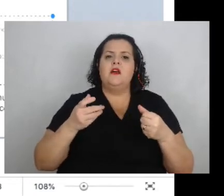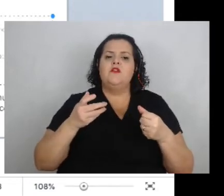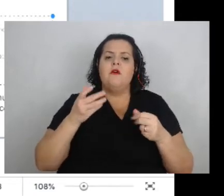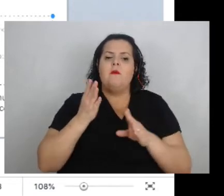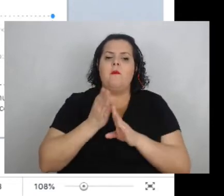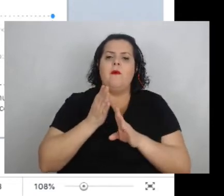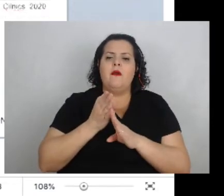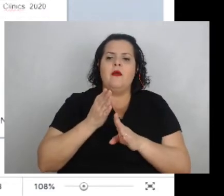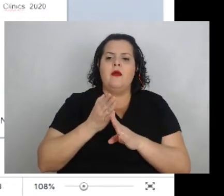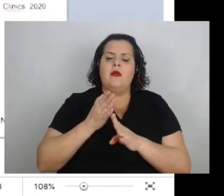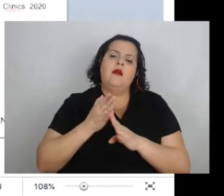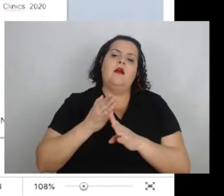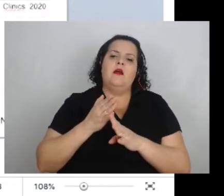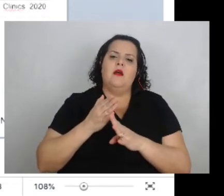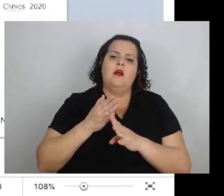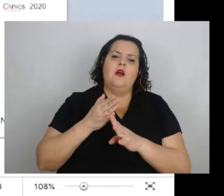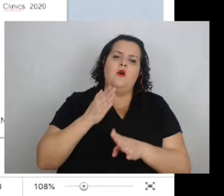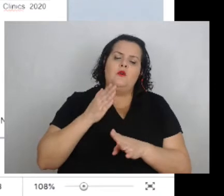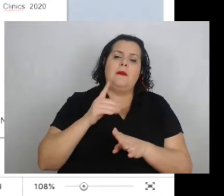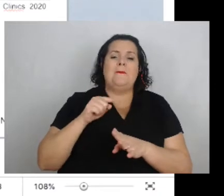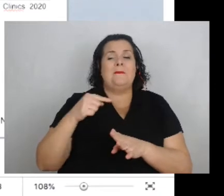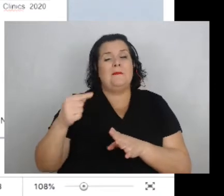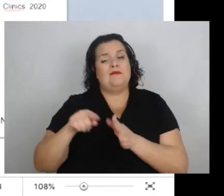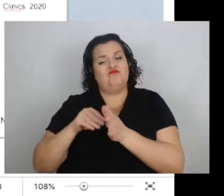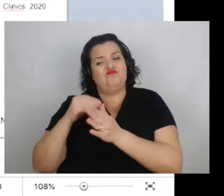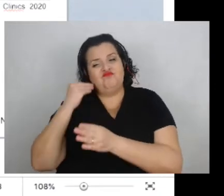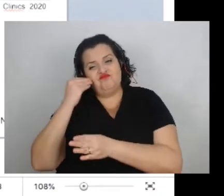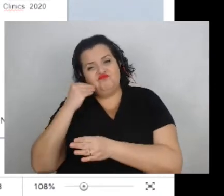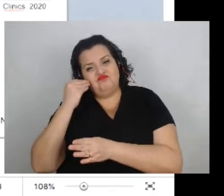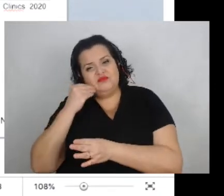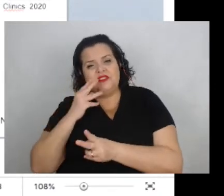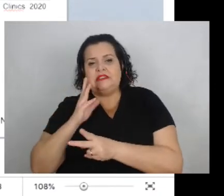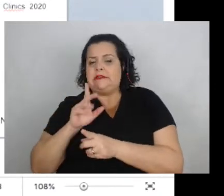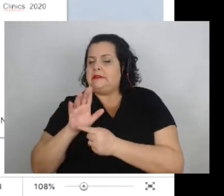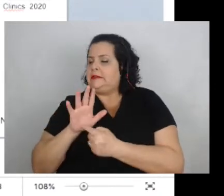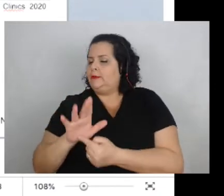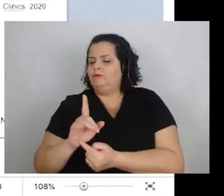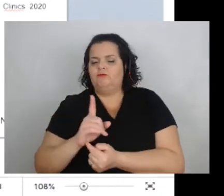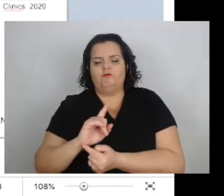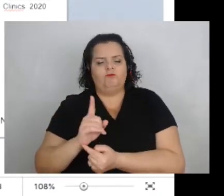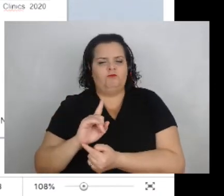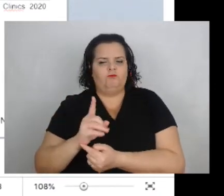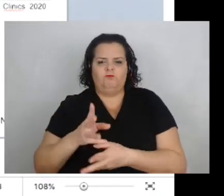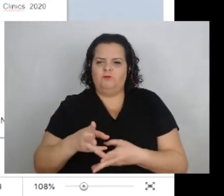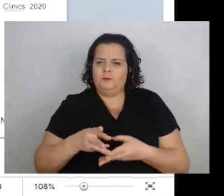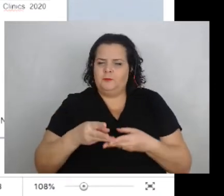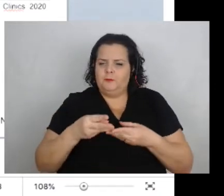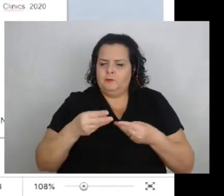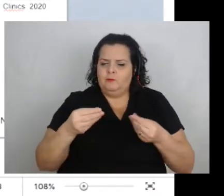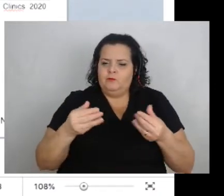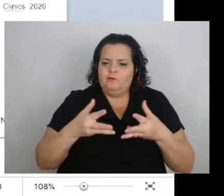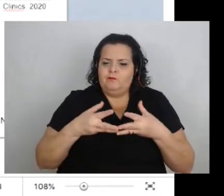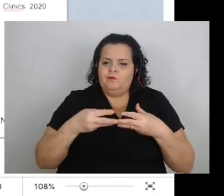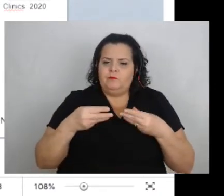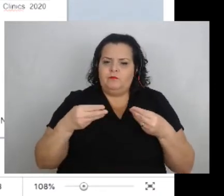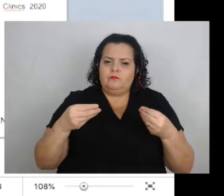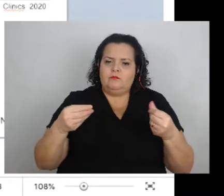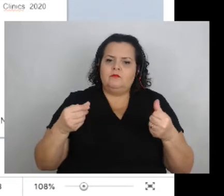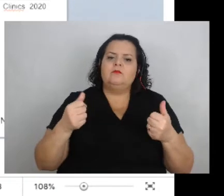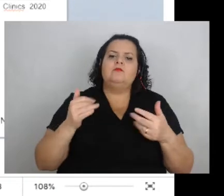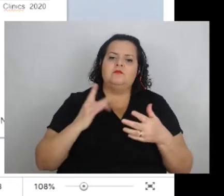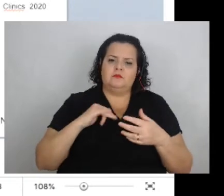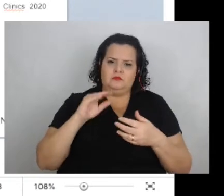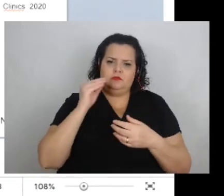a sensibilidade mais baixa. Nós fizemos um estudo com 100 pacientes sabidamente